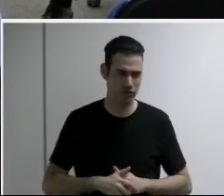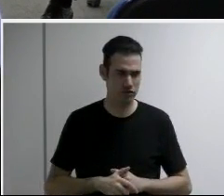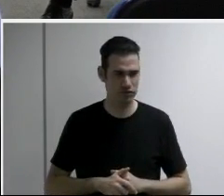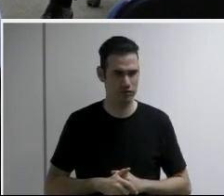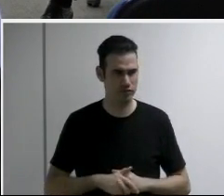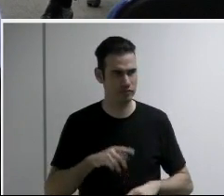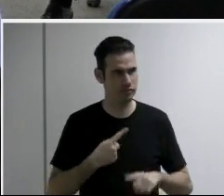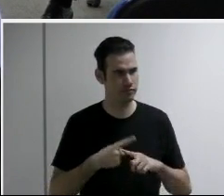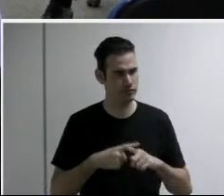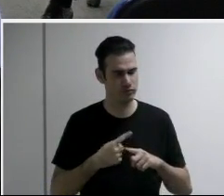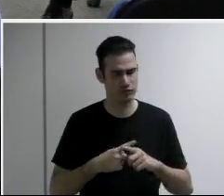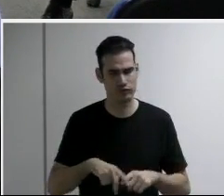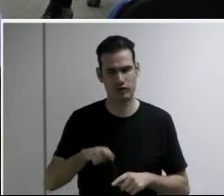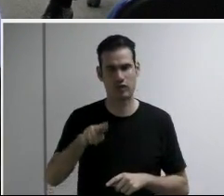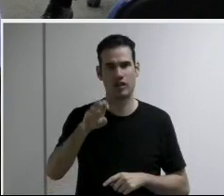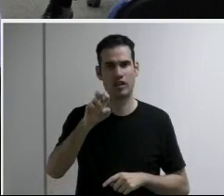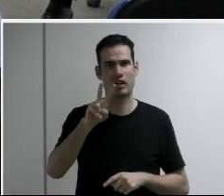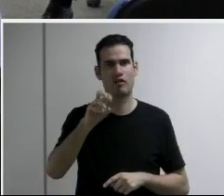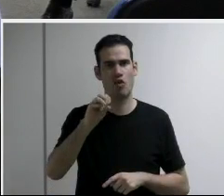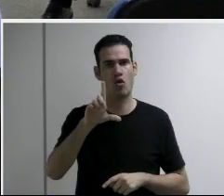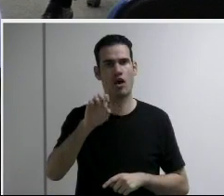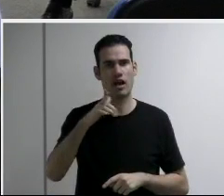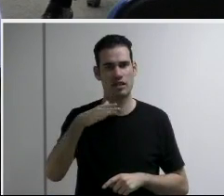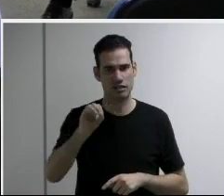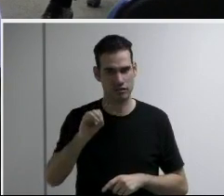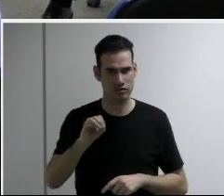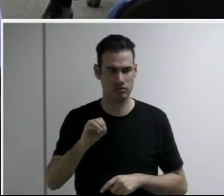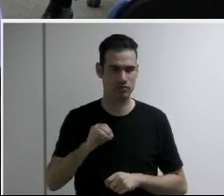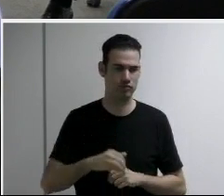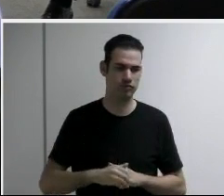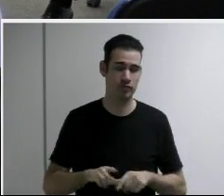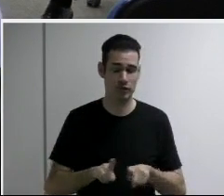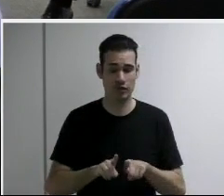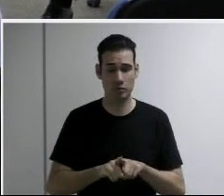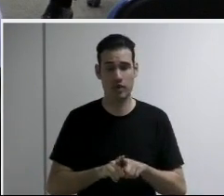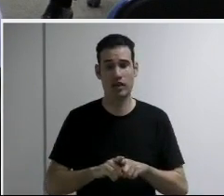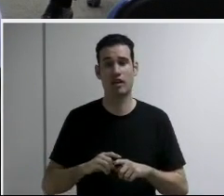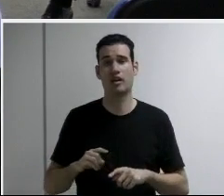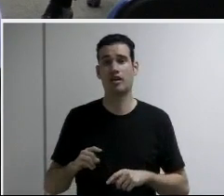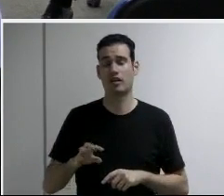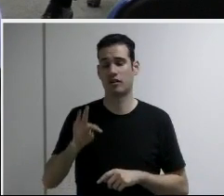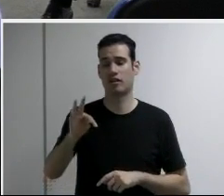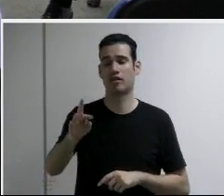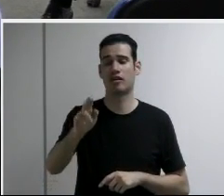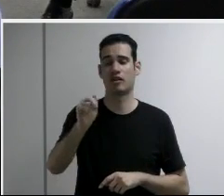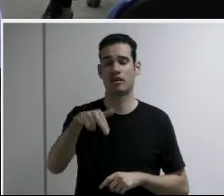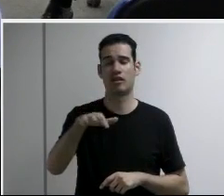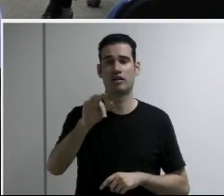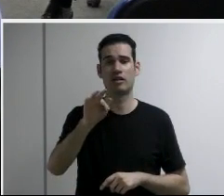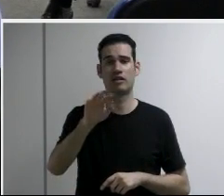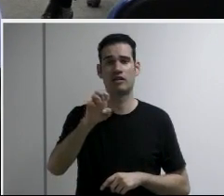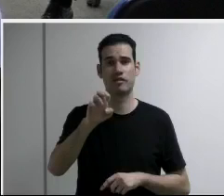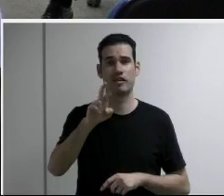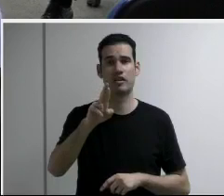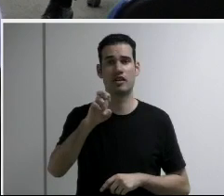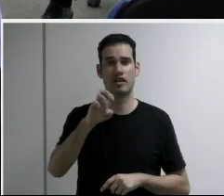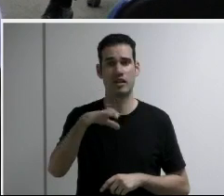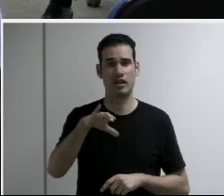dessa maneira como revogação tácita. Já no aspecto da transferência internacional, que foi dito já, além de endossar o que a Ana